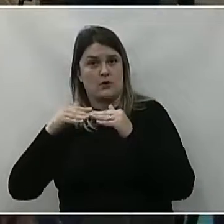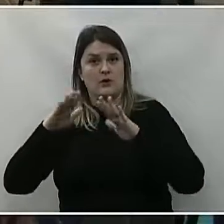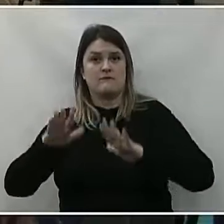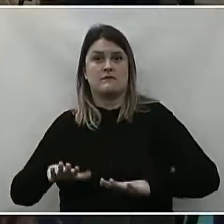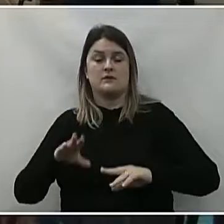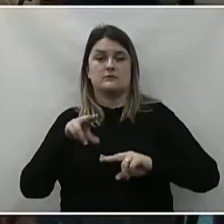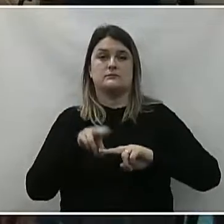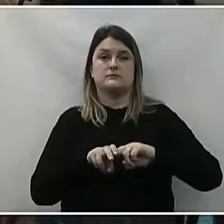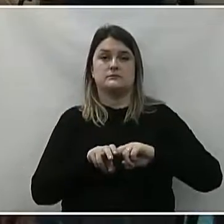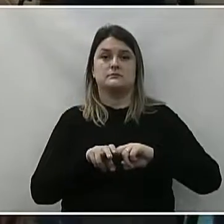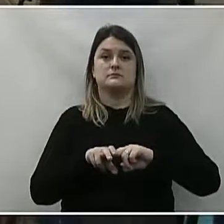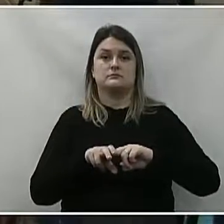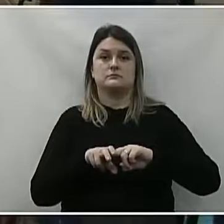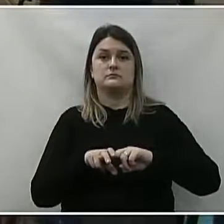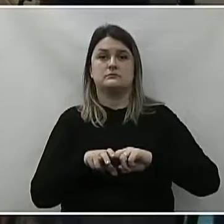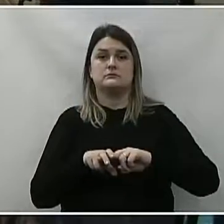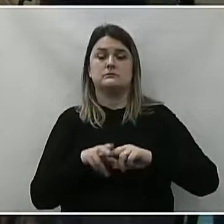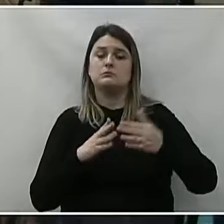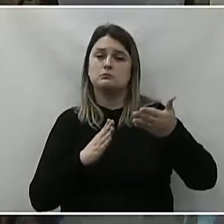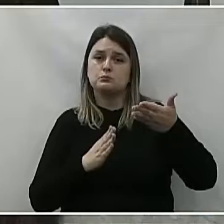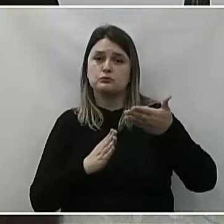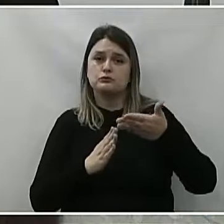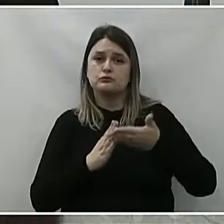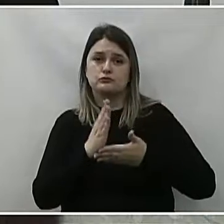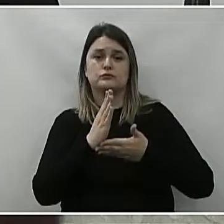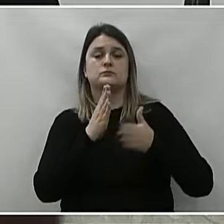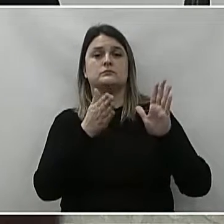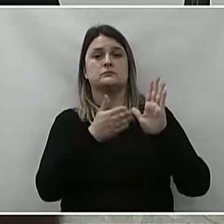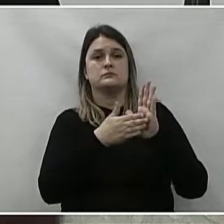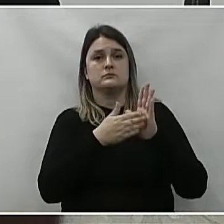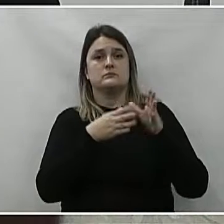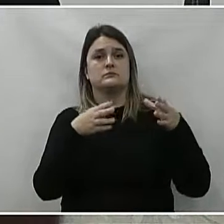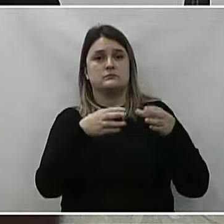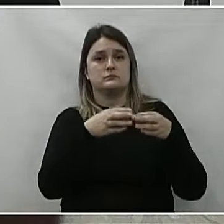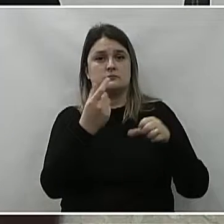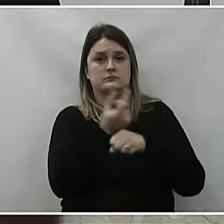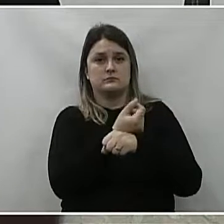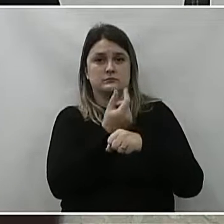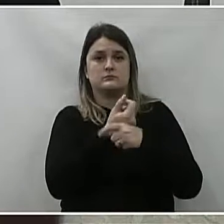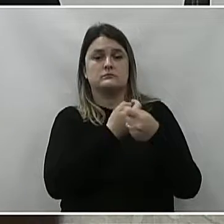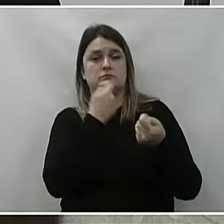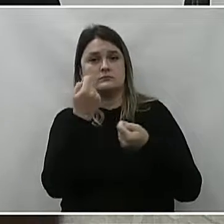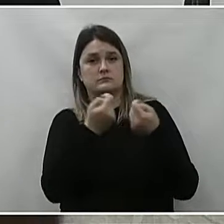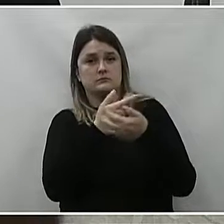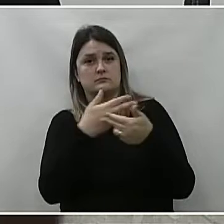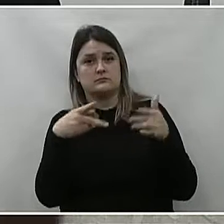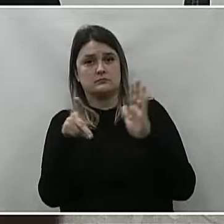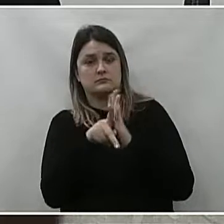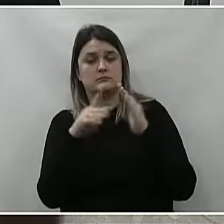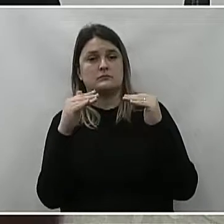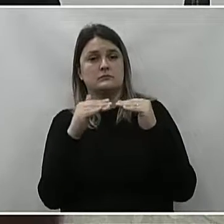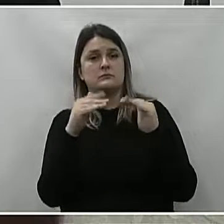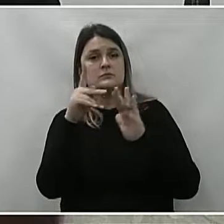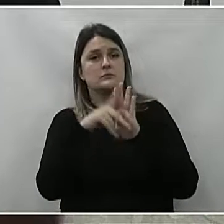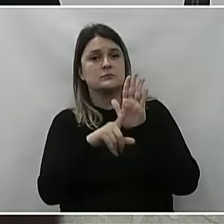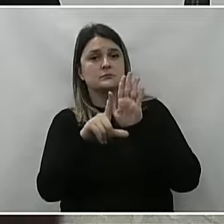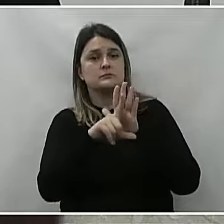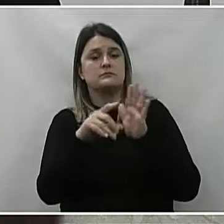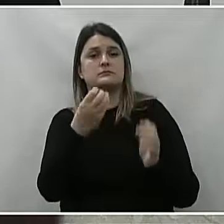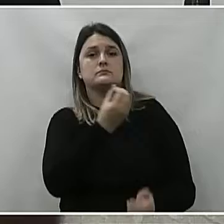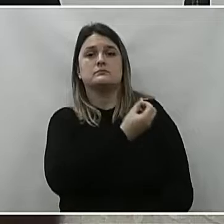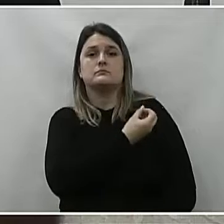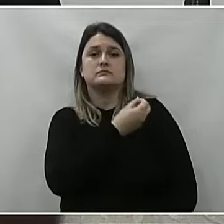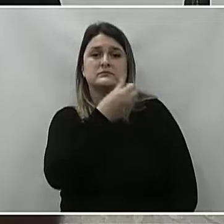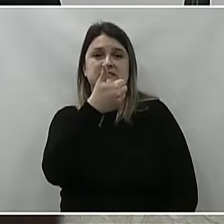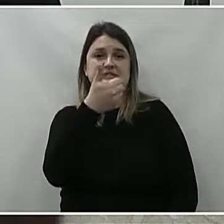aprovam, permaneçam como estão. Aprovado o parecer fundamentado da Comissão de Finanças, Orçamento e Patrimônio Favorável ao Projeto de Lei